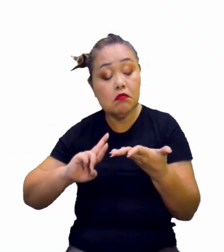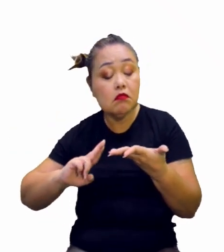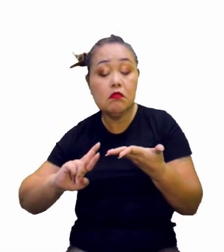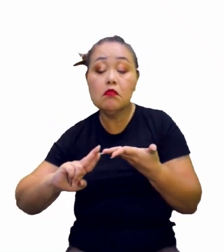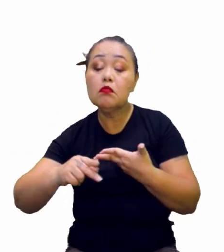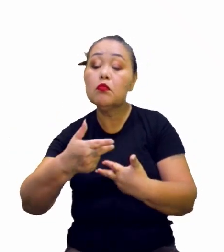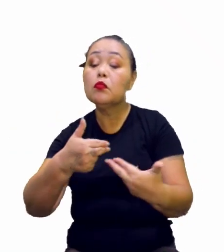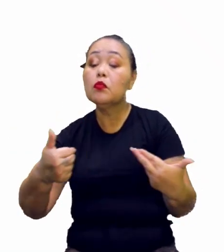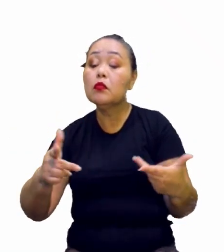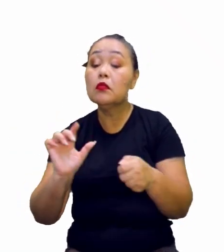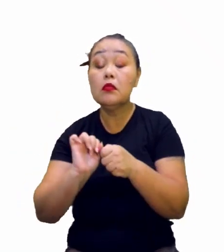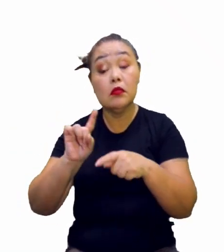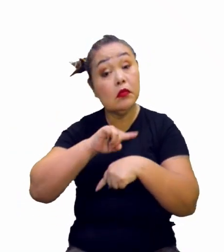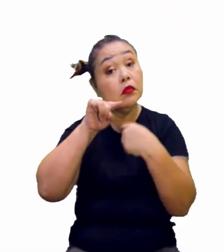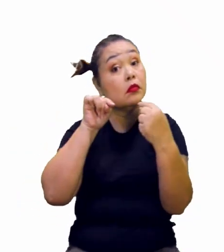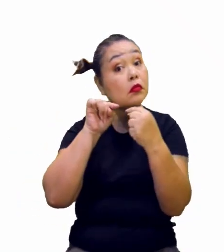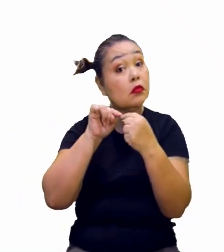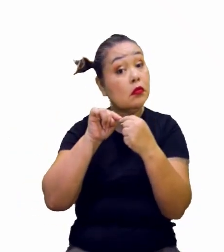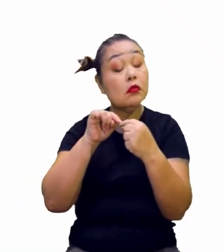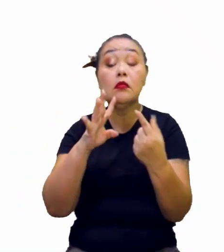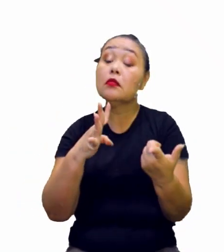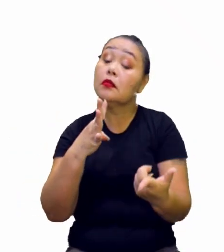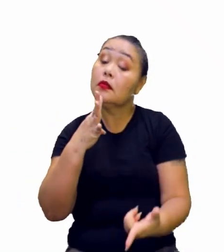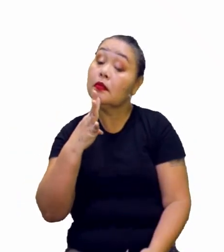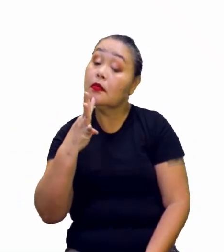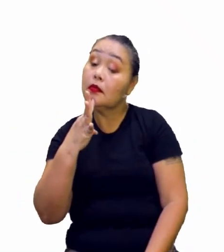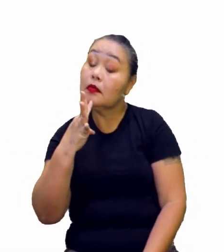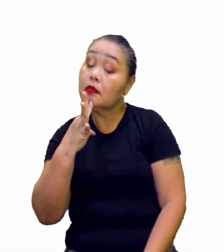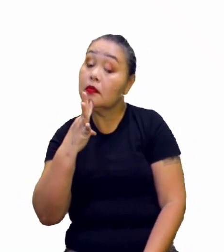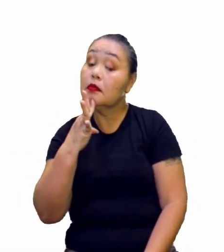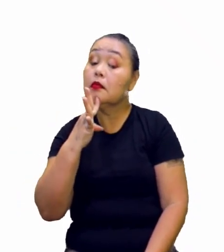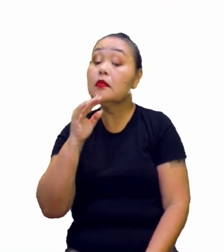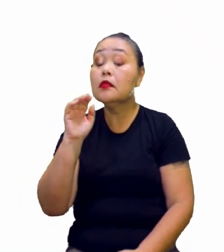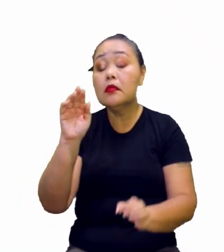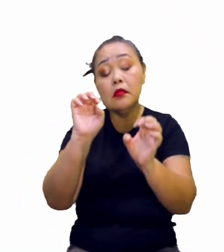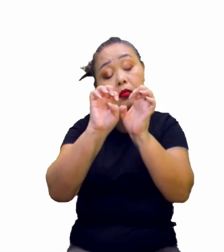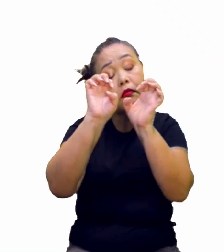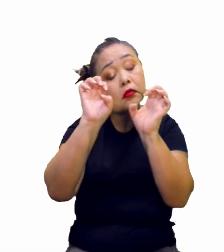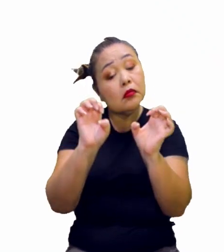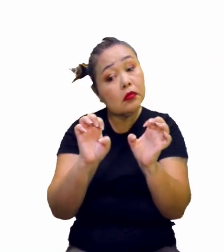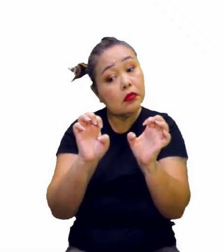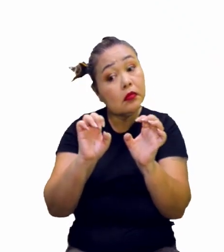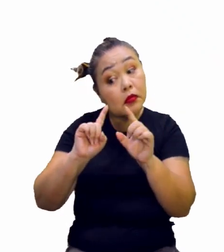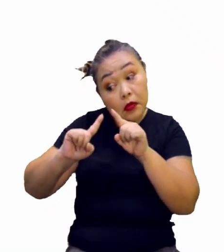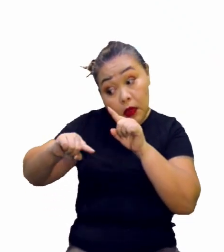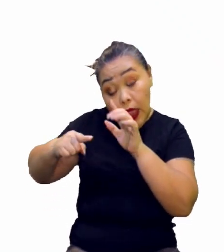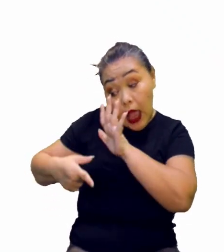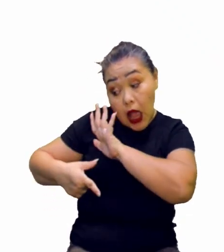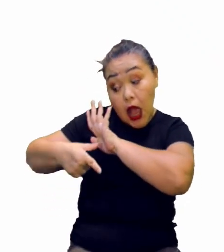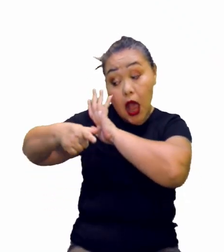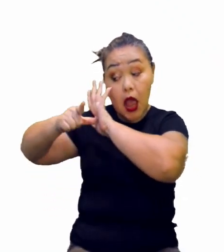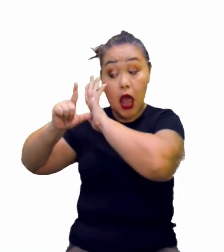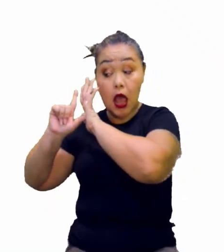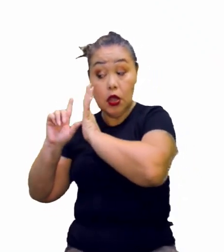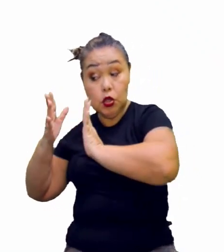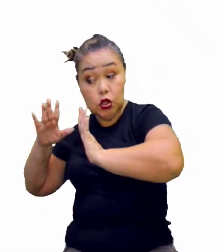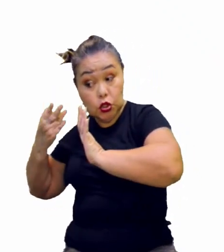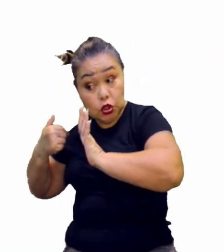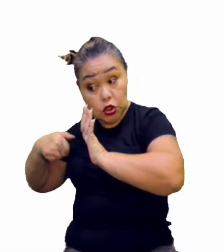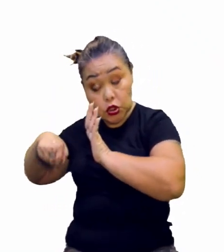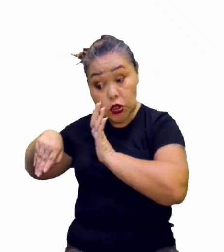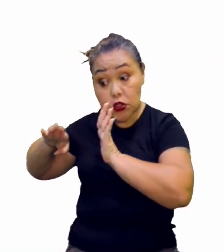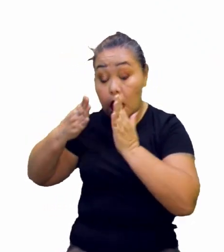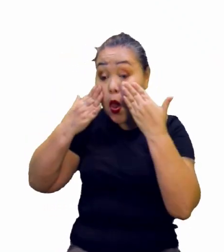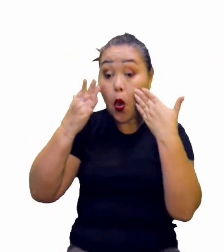o intuito aqui é a gente conhecer a estrutura antes de chegar em floresta. Nós não estamos falando de